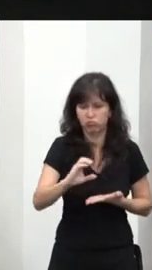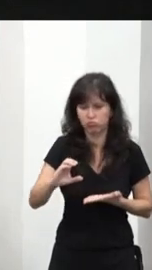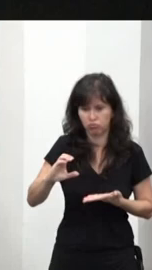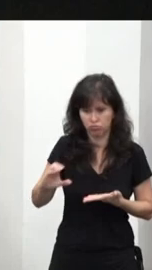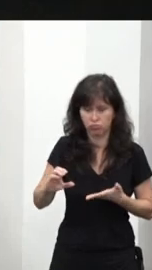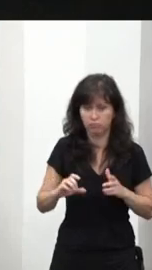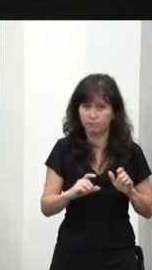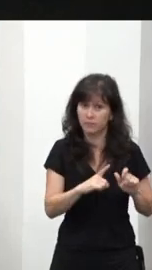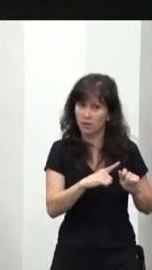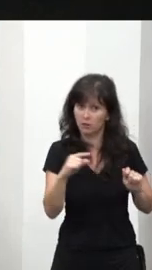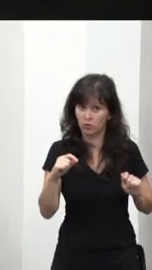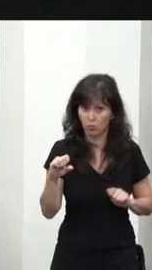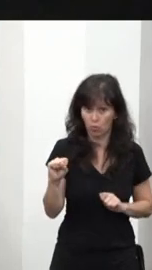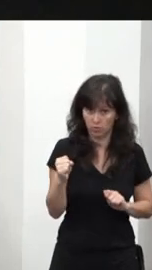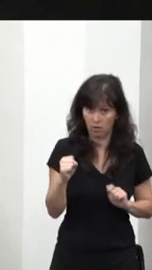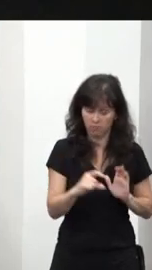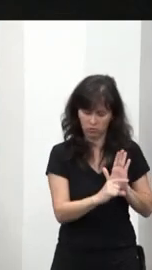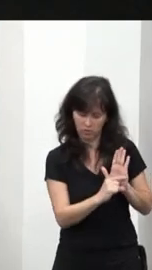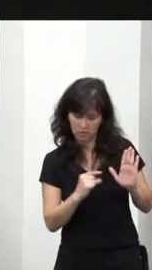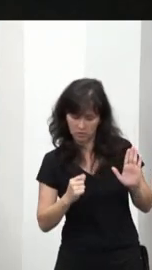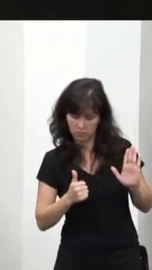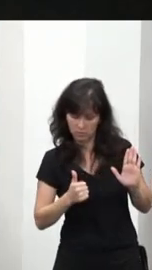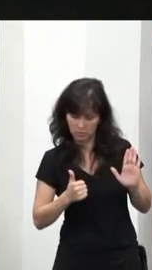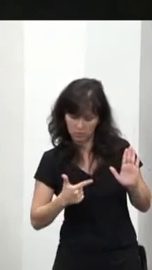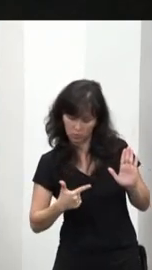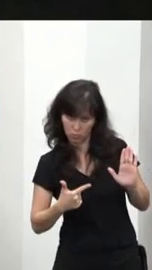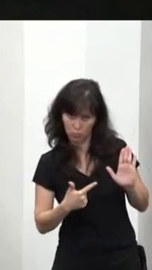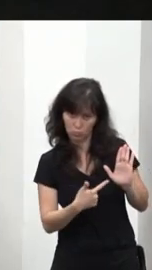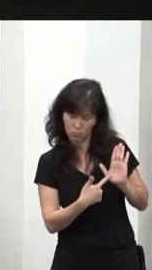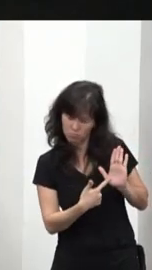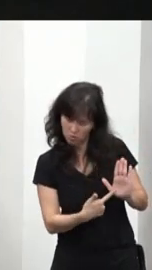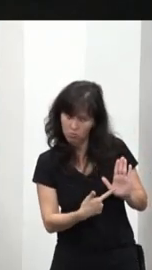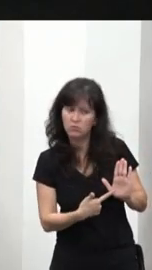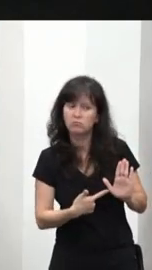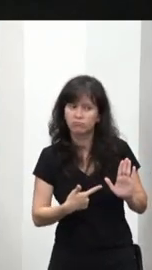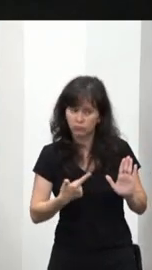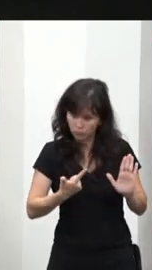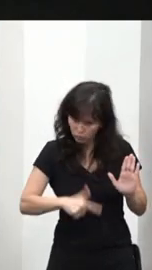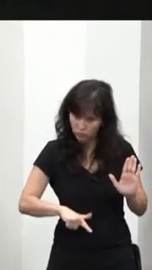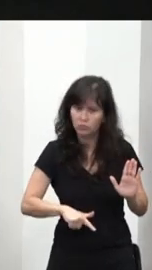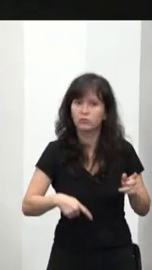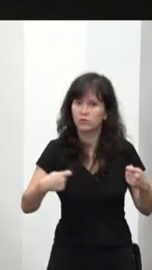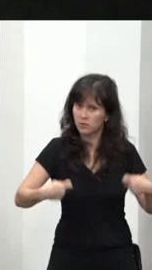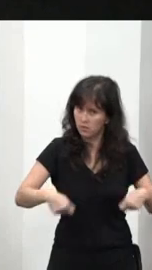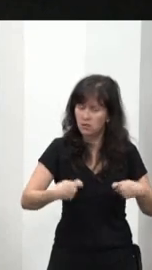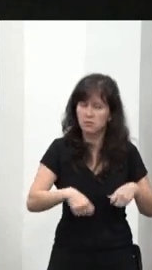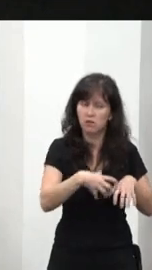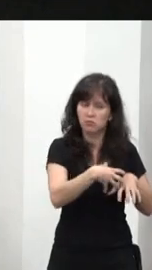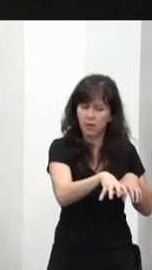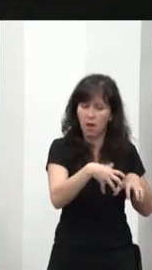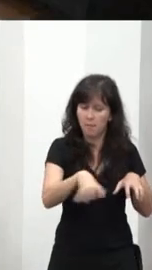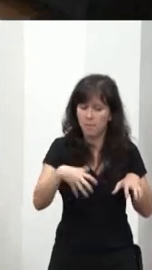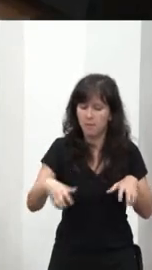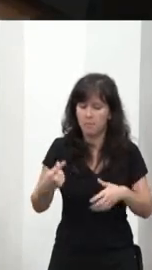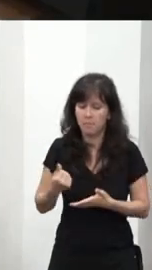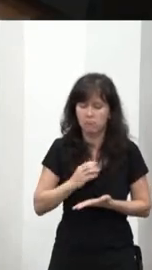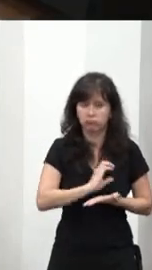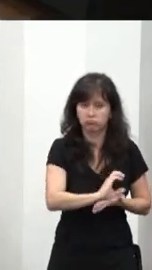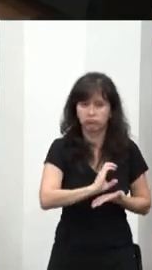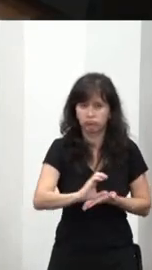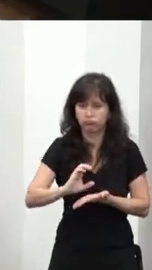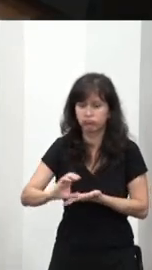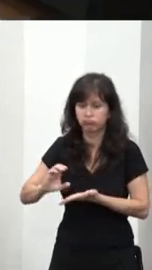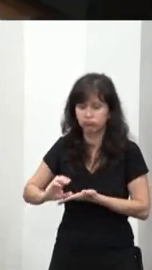artigo 8º inciso décimo segundo Traz essa mesma necessidade da descentralização da regionalização